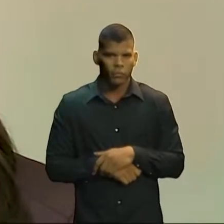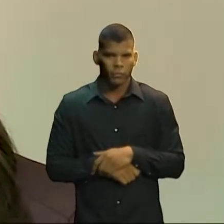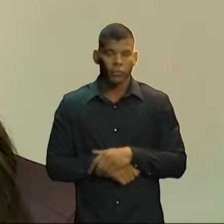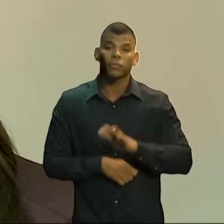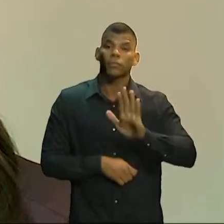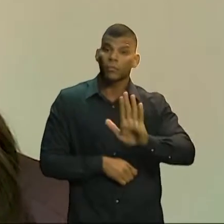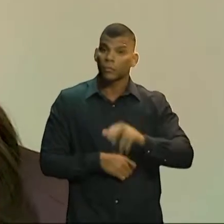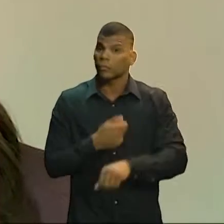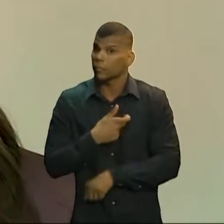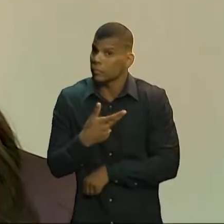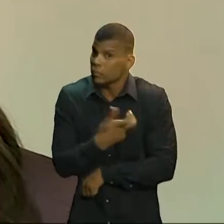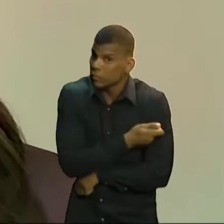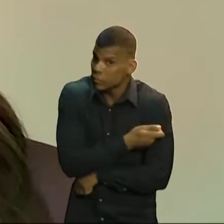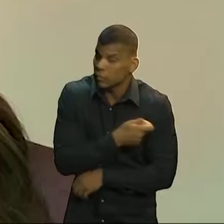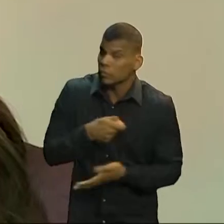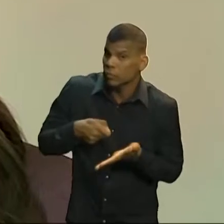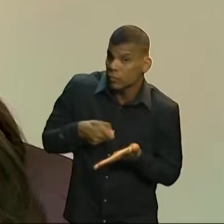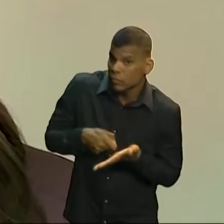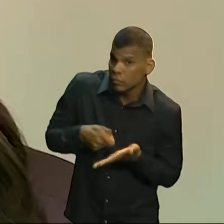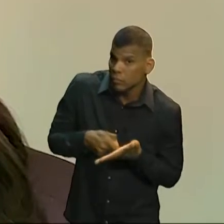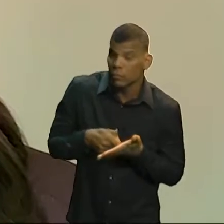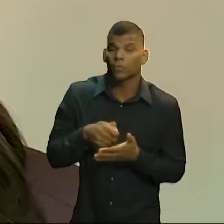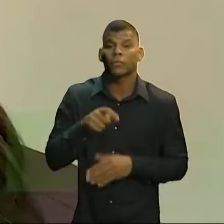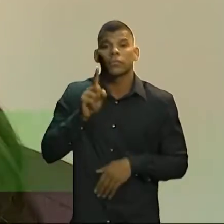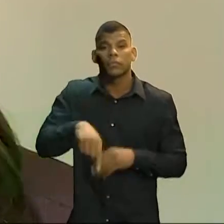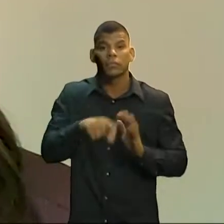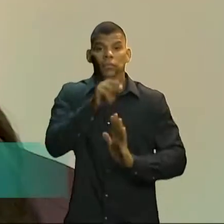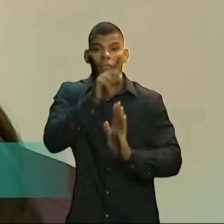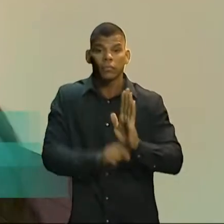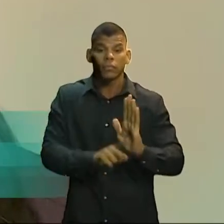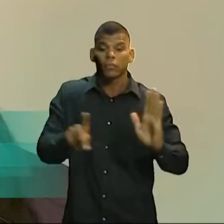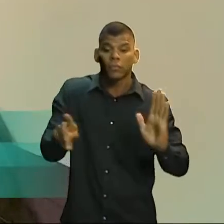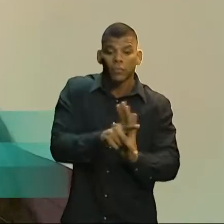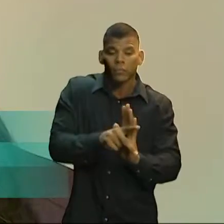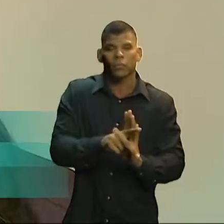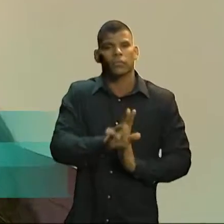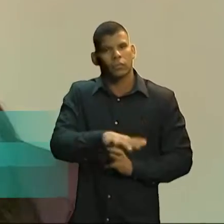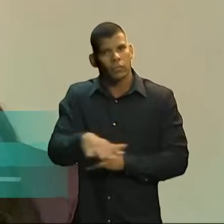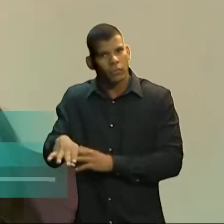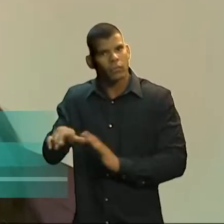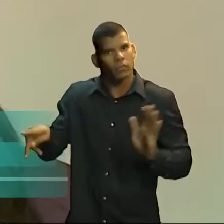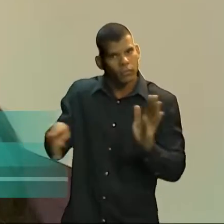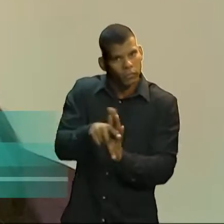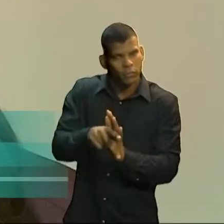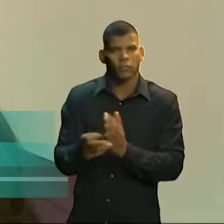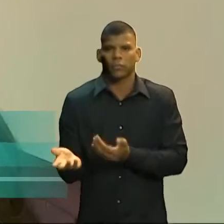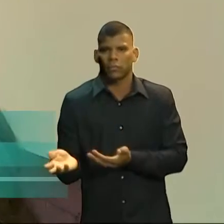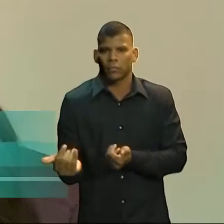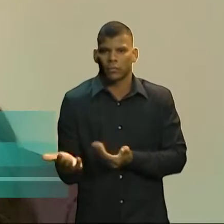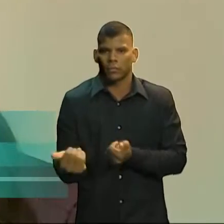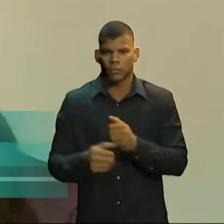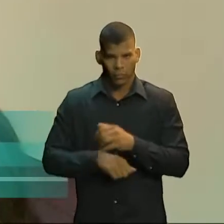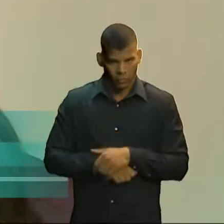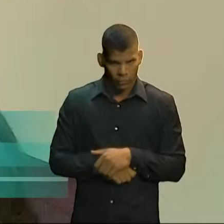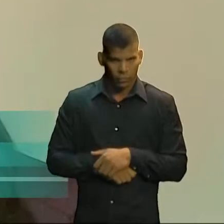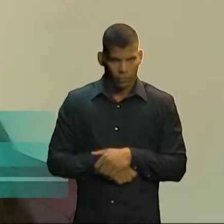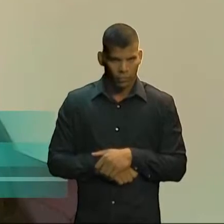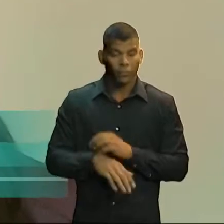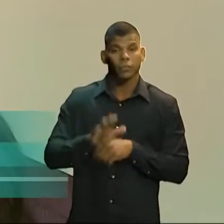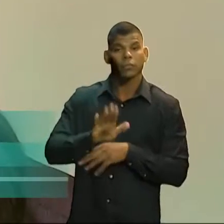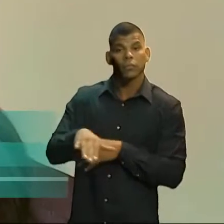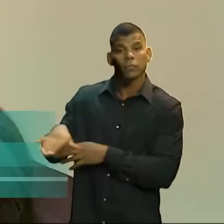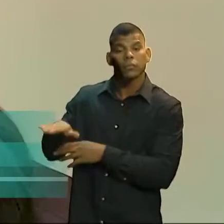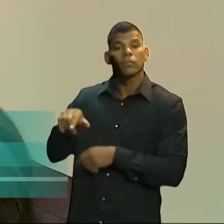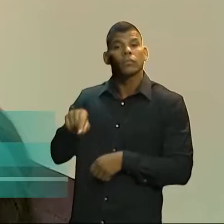a vacinação é um direito da criança e do adolescente, uma vez que a criança e o